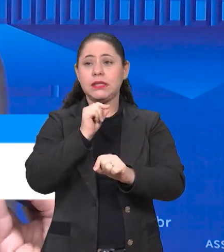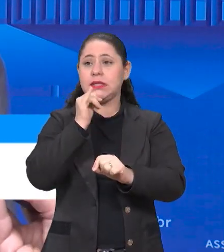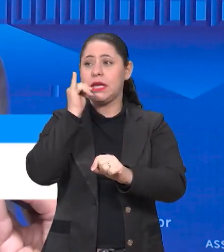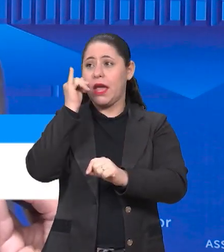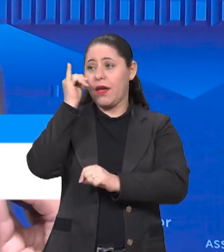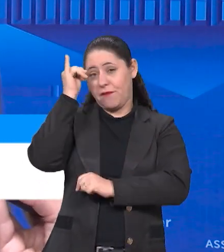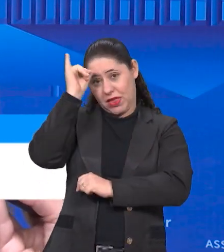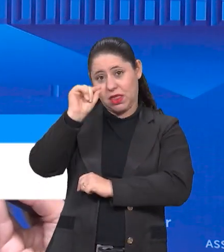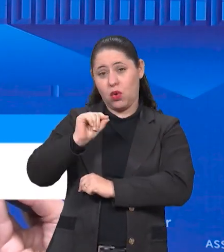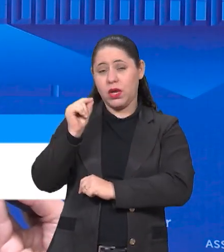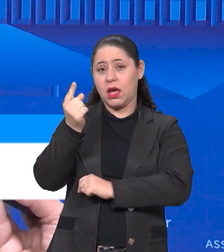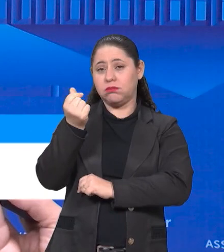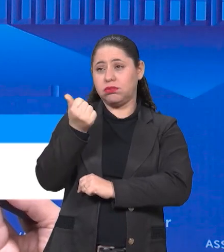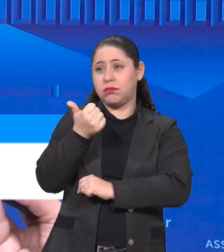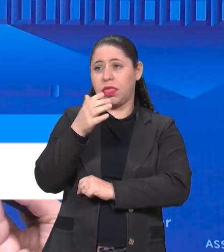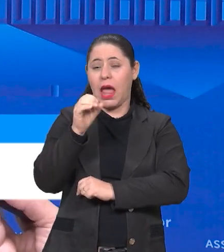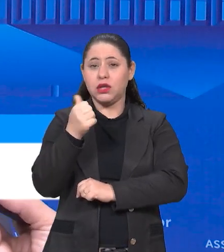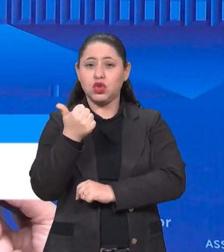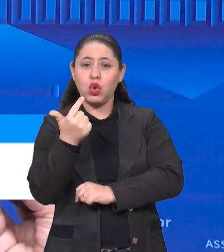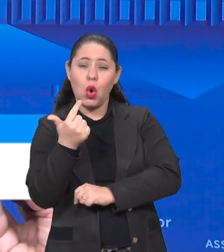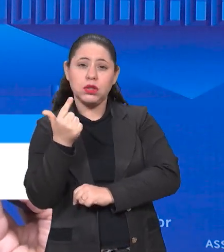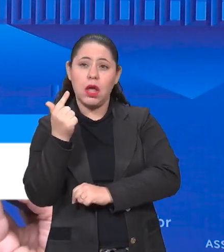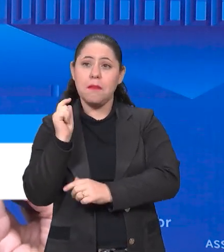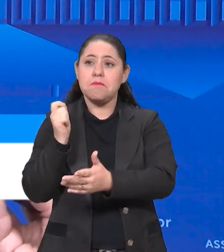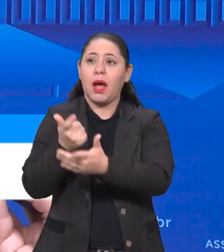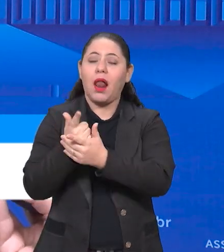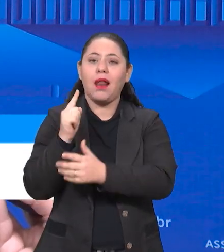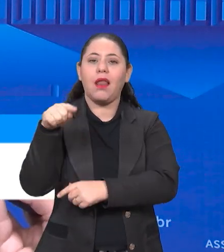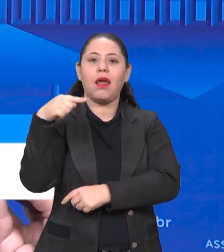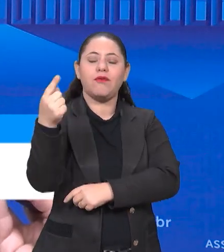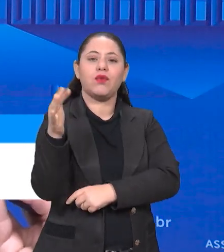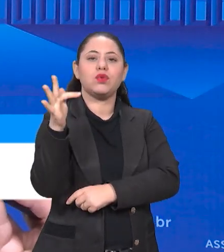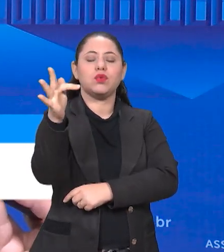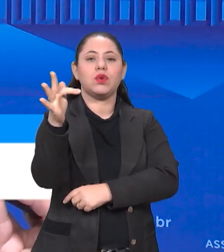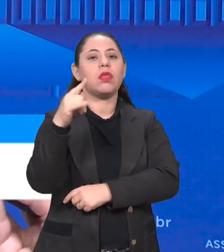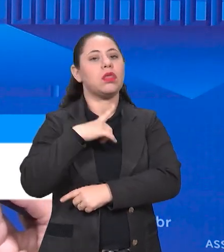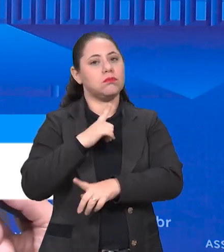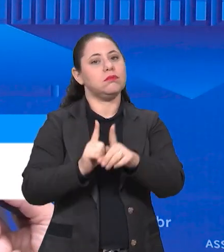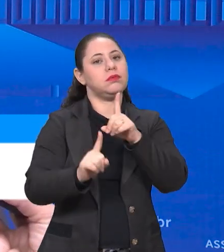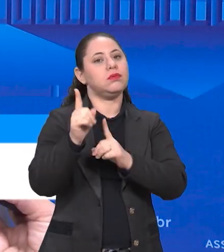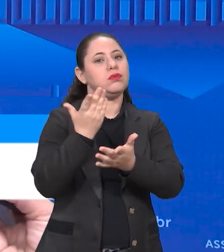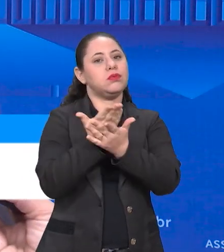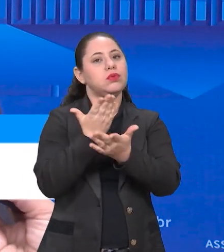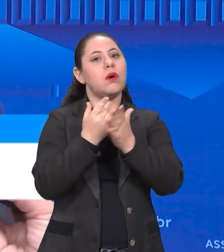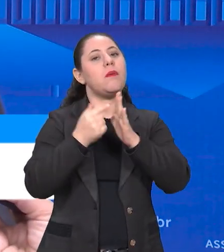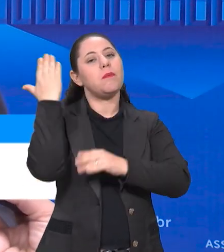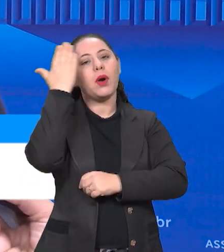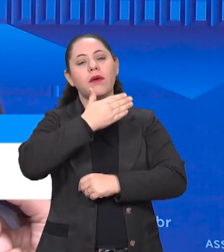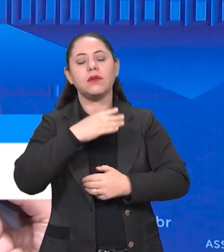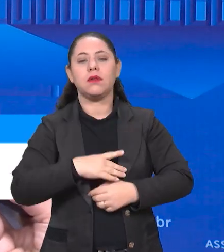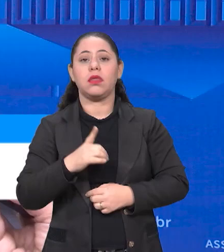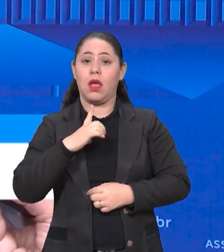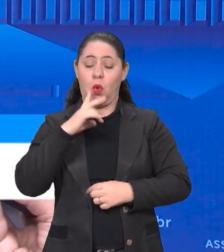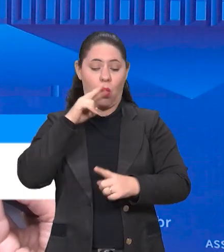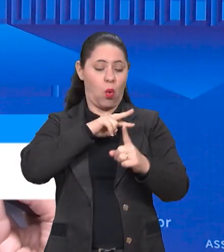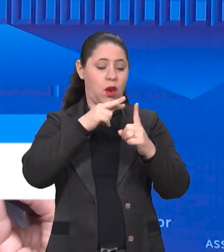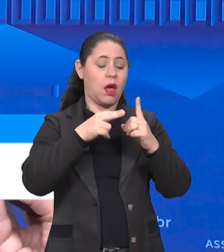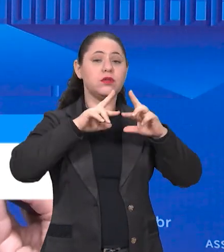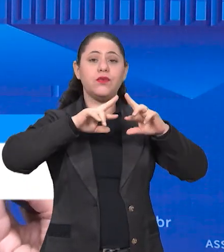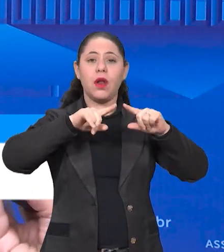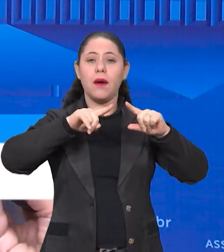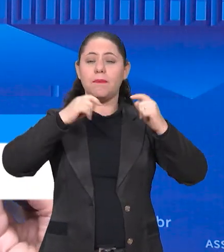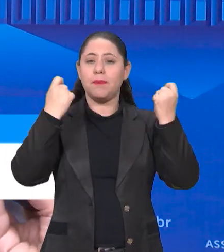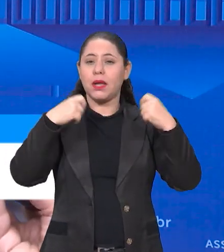deixa de gastar 10, 12 lá na ponta. Isso, existe estatística que confirmam isso. Portanto, é preciso que a gente tenha um